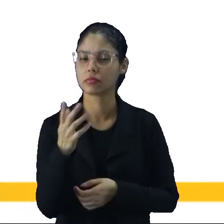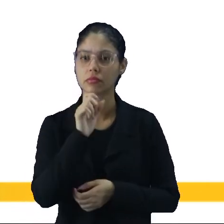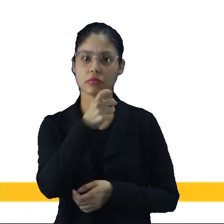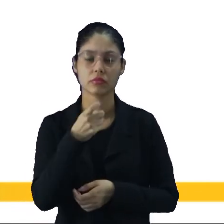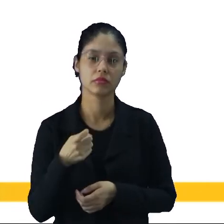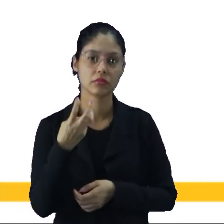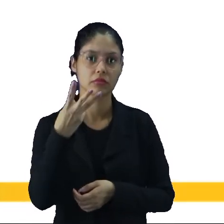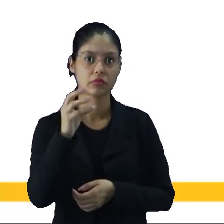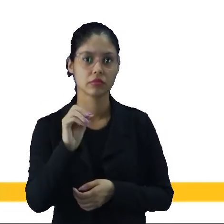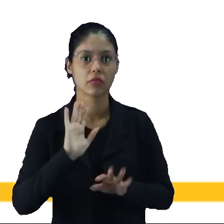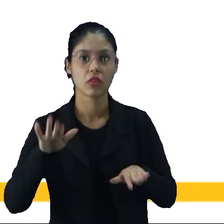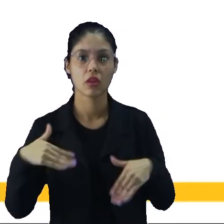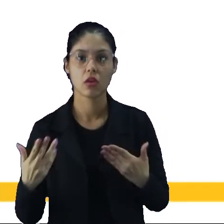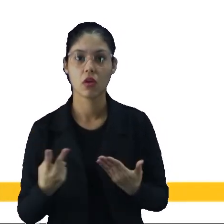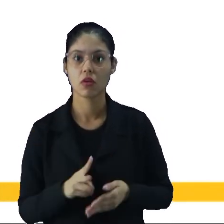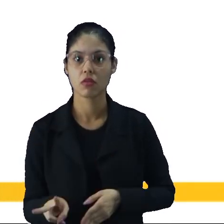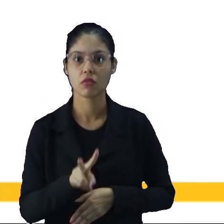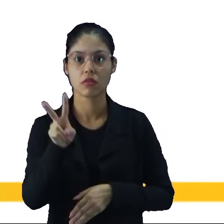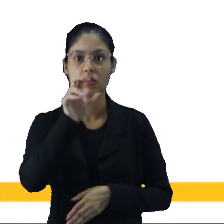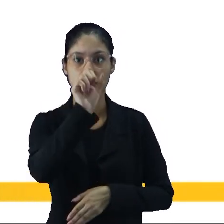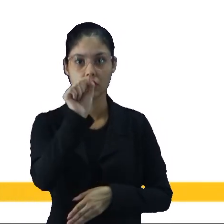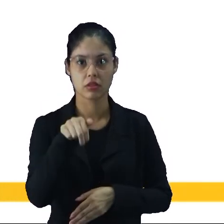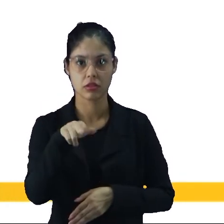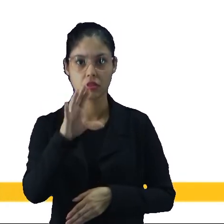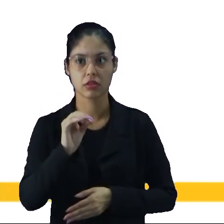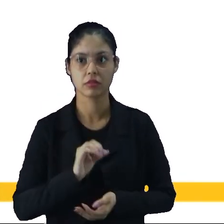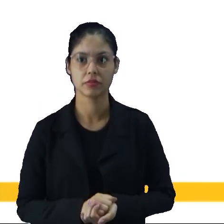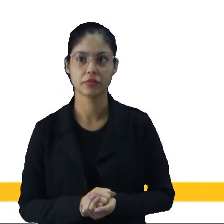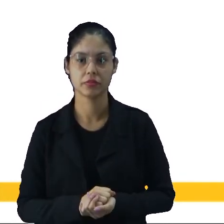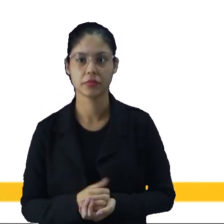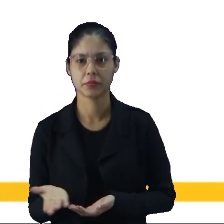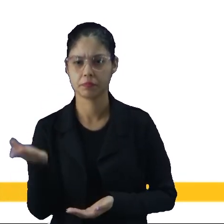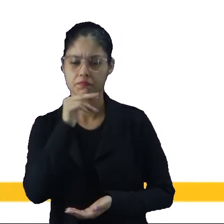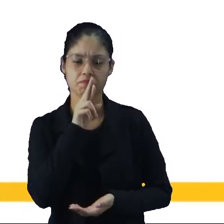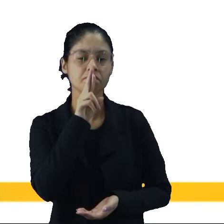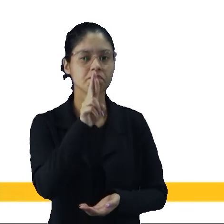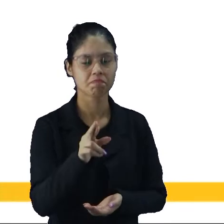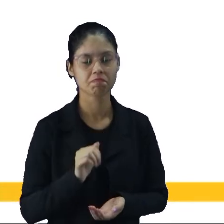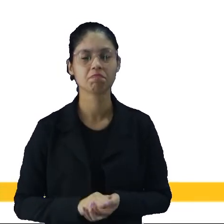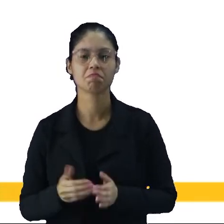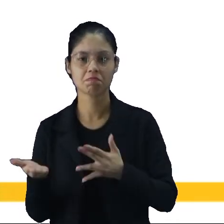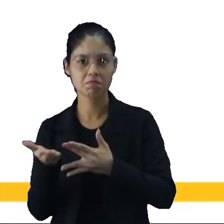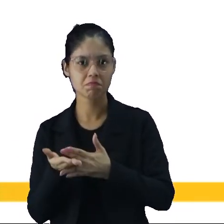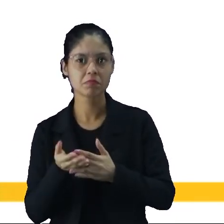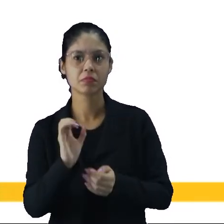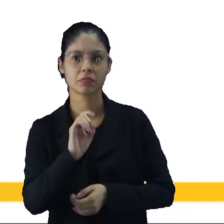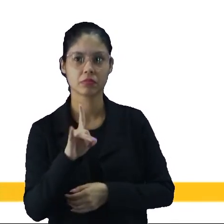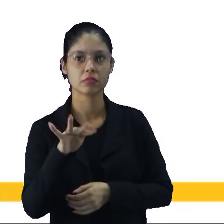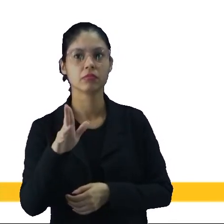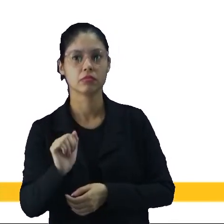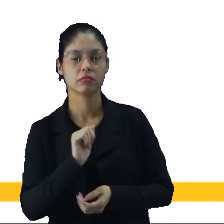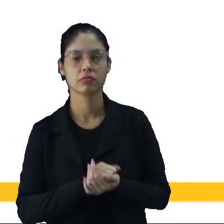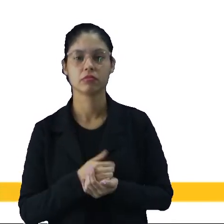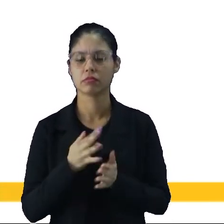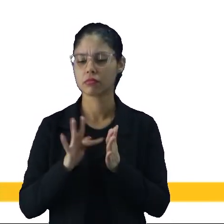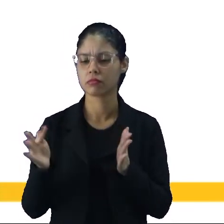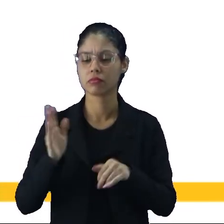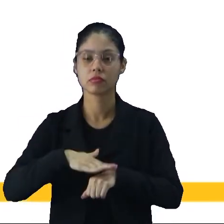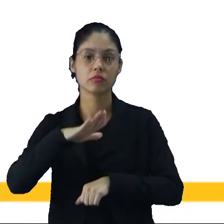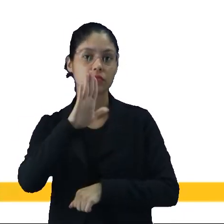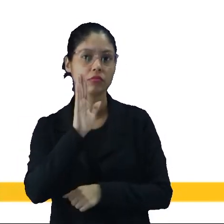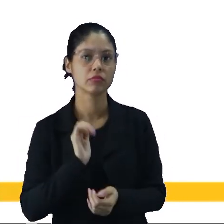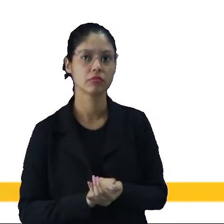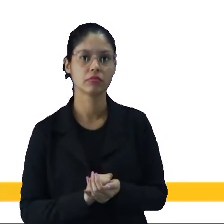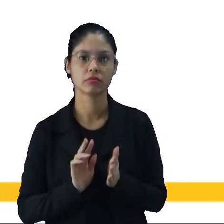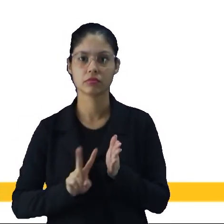for 30... qual é o valor desse seno? Bora resolver? No intervalo de 0 a 90, a função tem seu maior valor